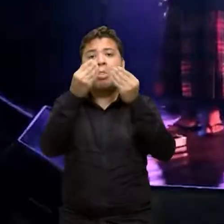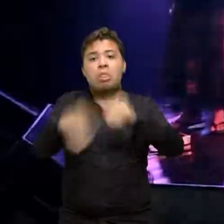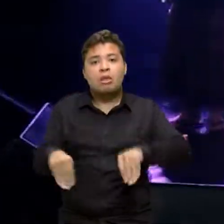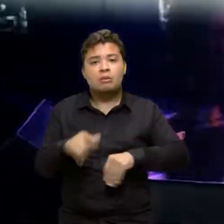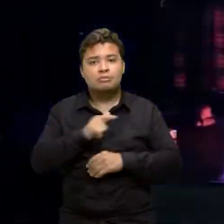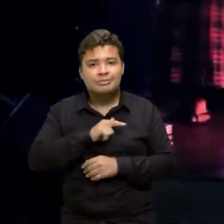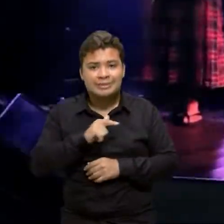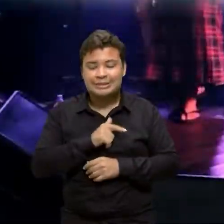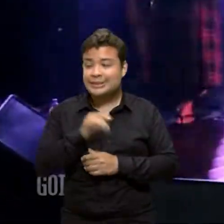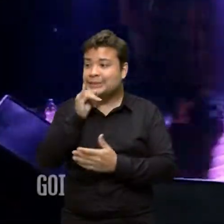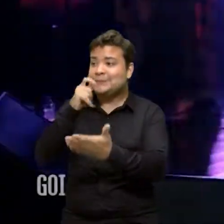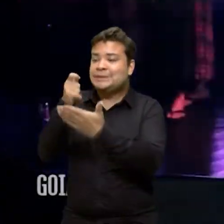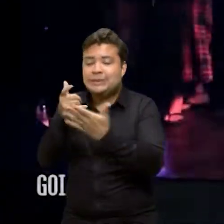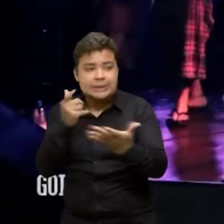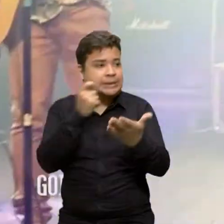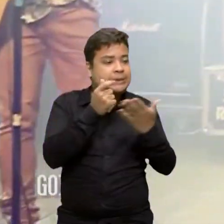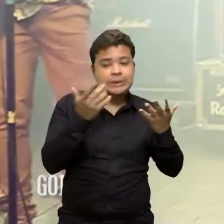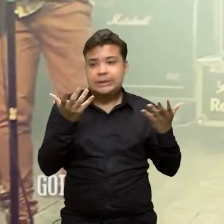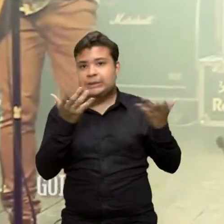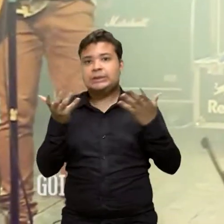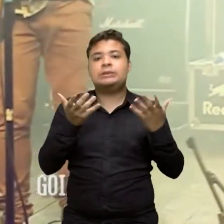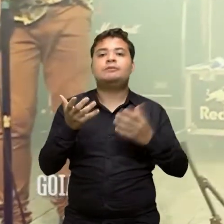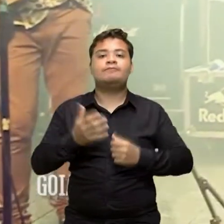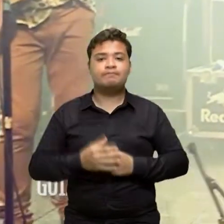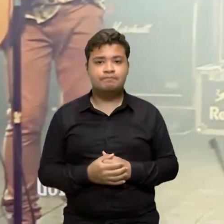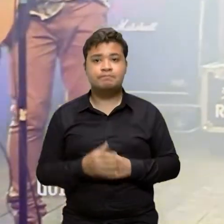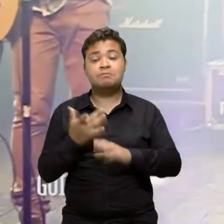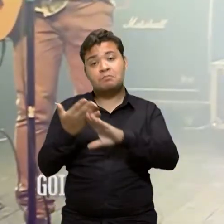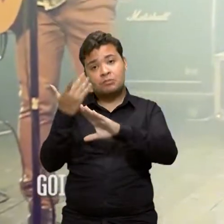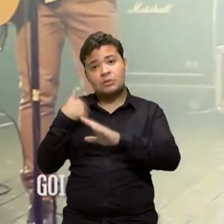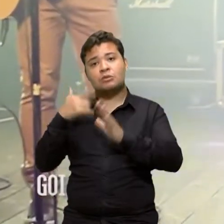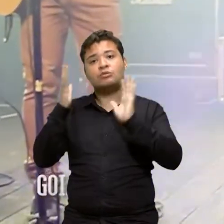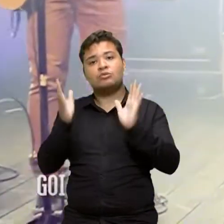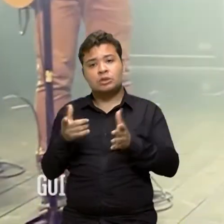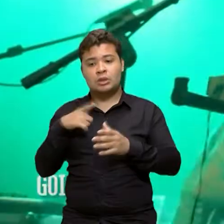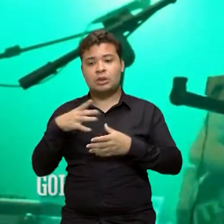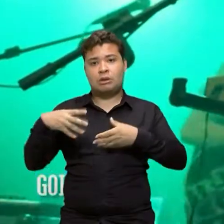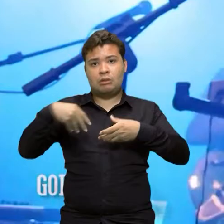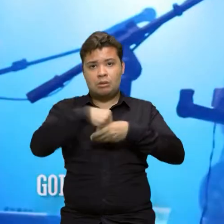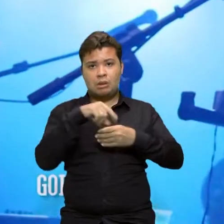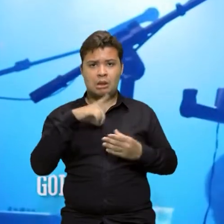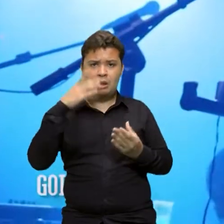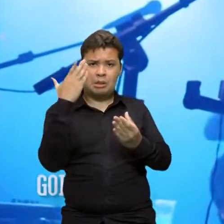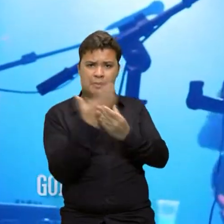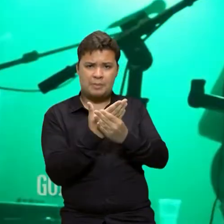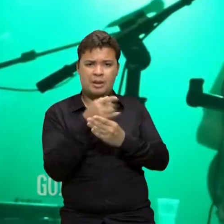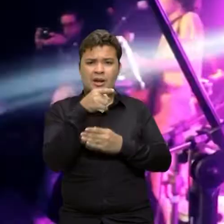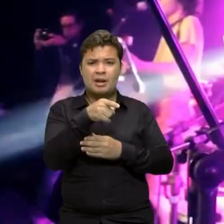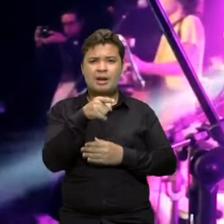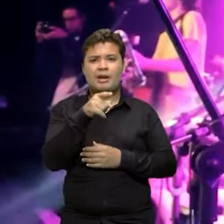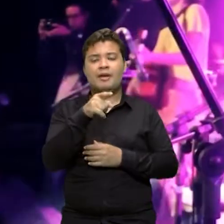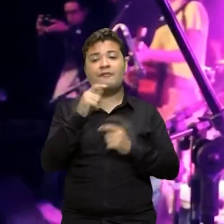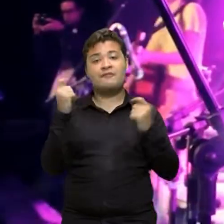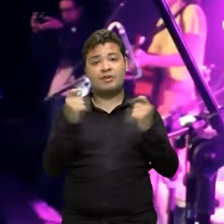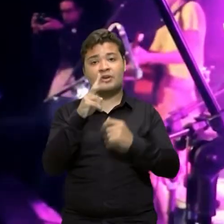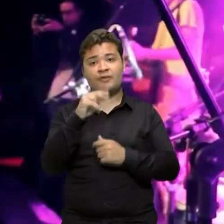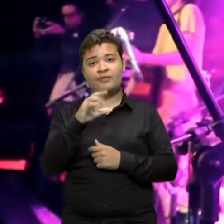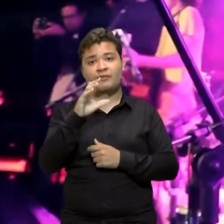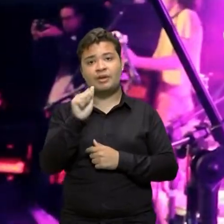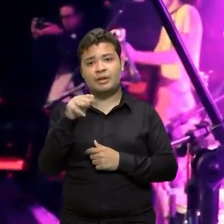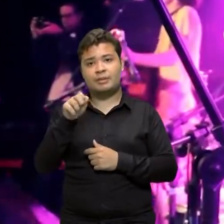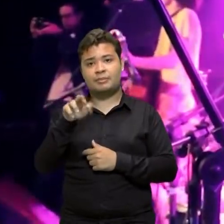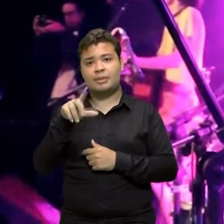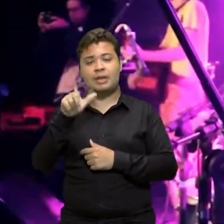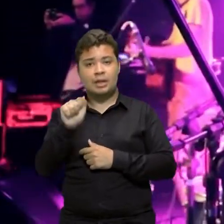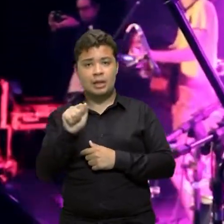prejuízos, as contas não fechavam. Eu, inclusive, tive um processo interno com o Festival Vaca Amarela, que